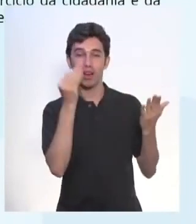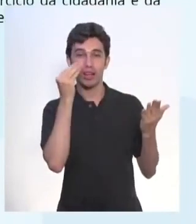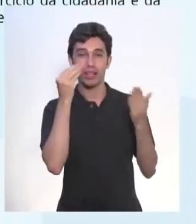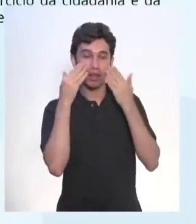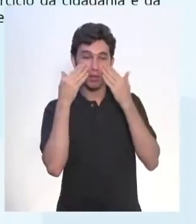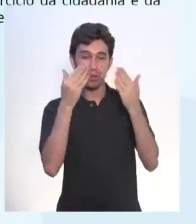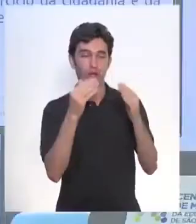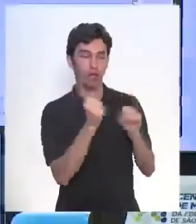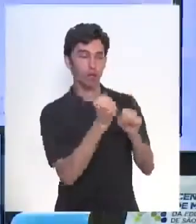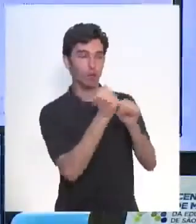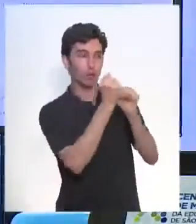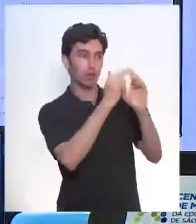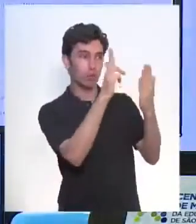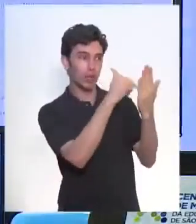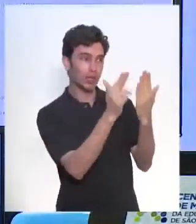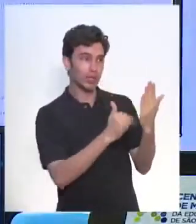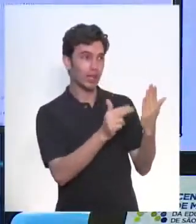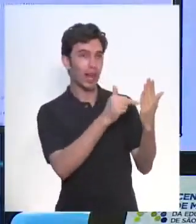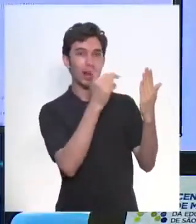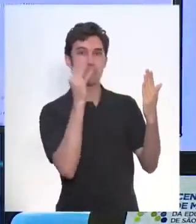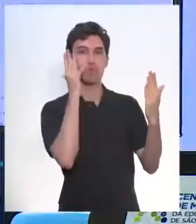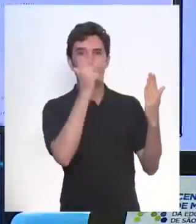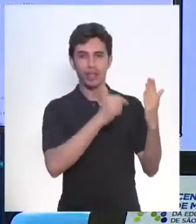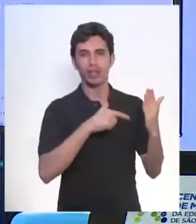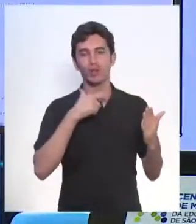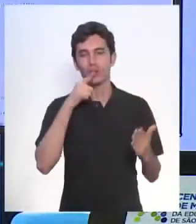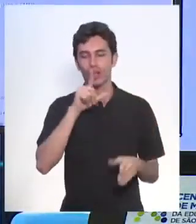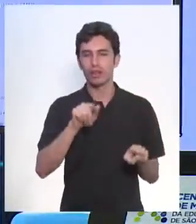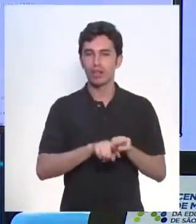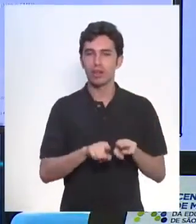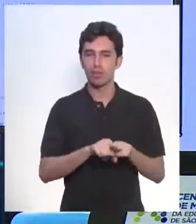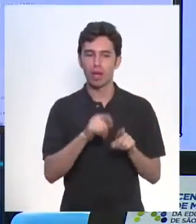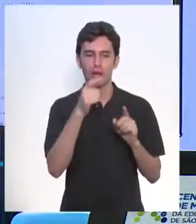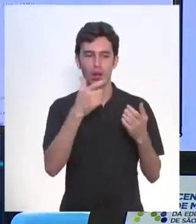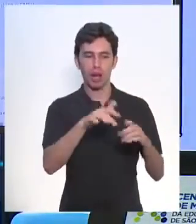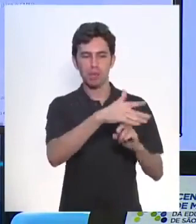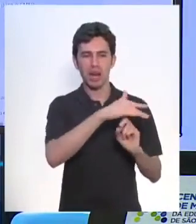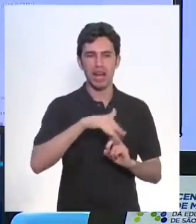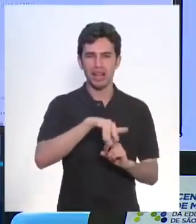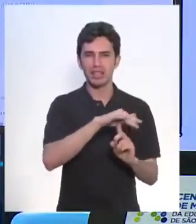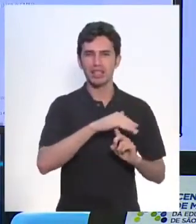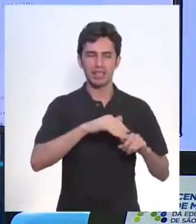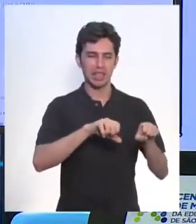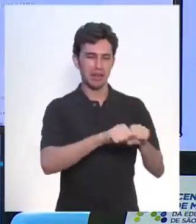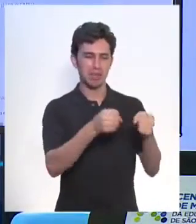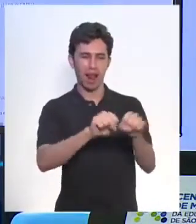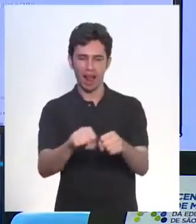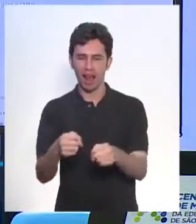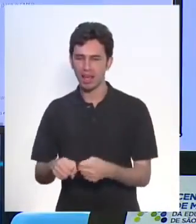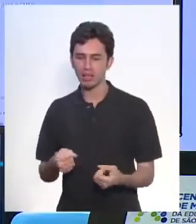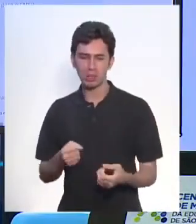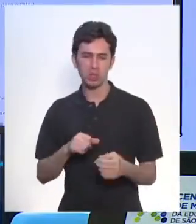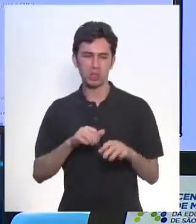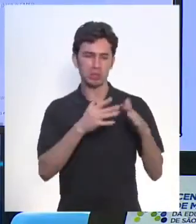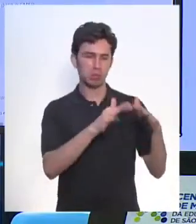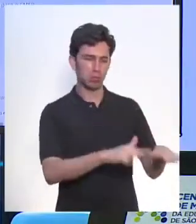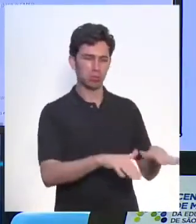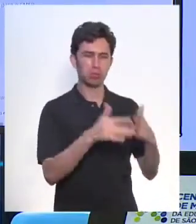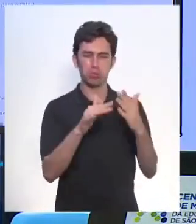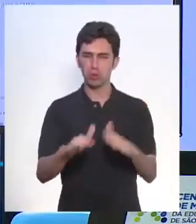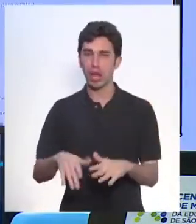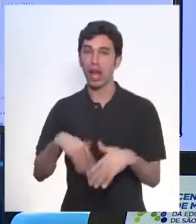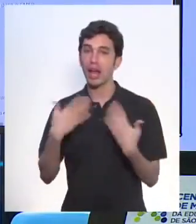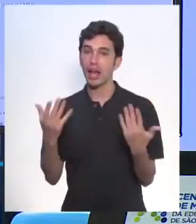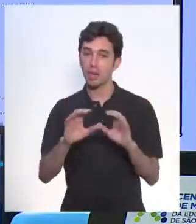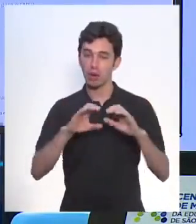exemplos de praças que estavam totalmente abandonadas, playgrounds quebrados, né, bancos destruídos, e a própria comunidade, né,